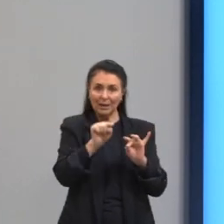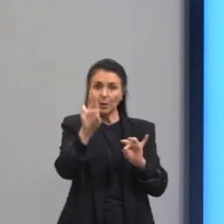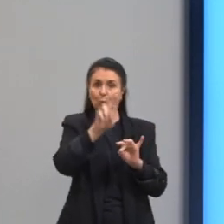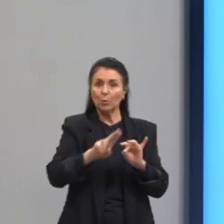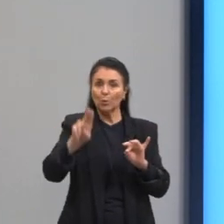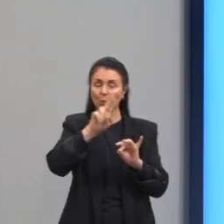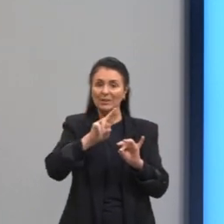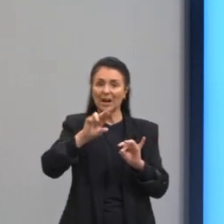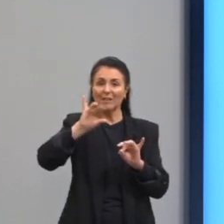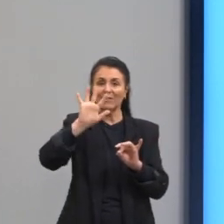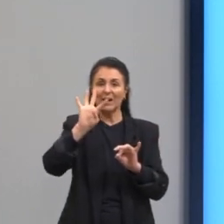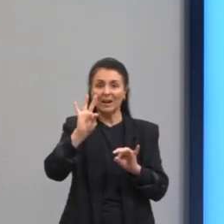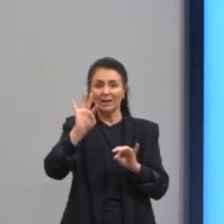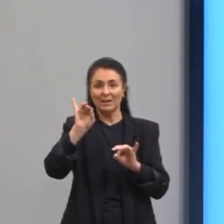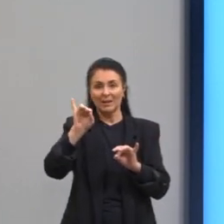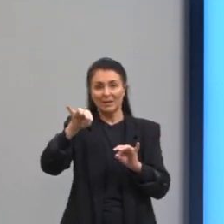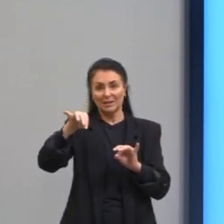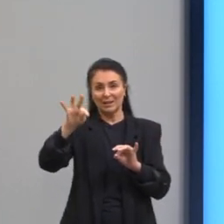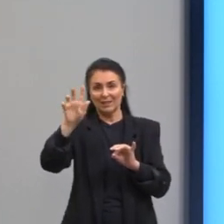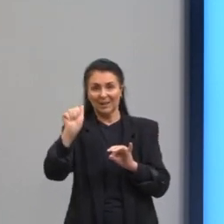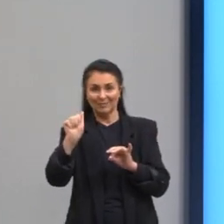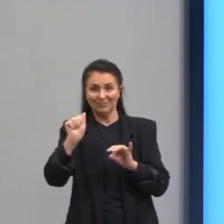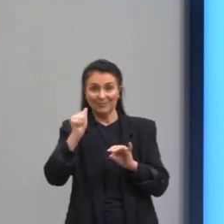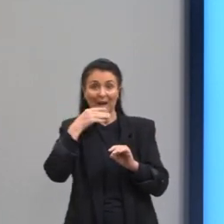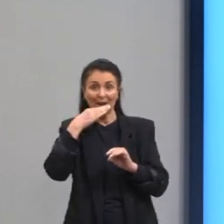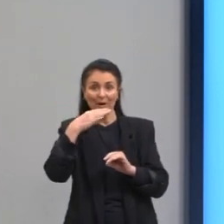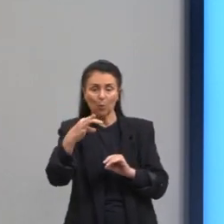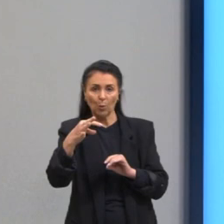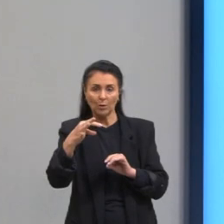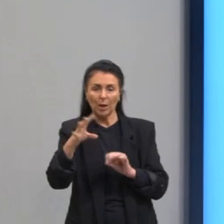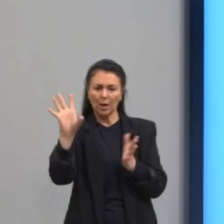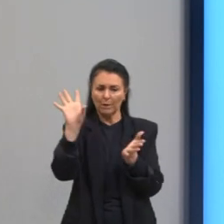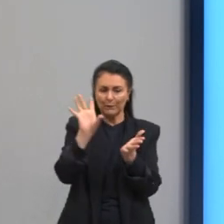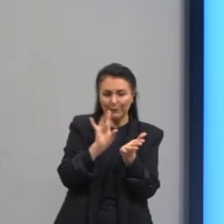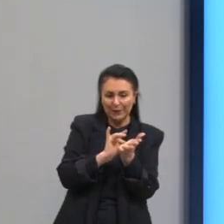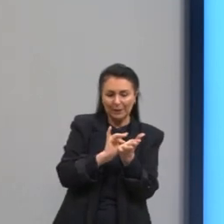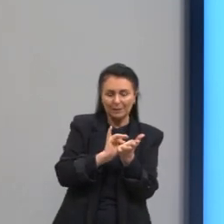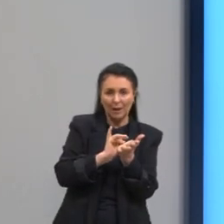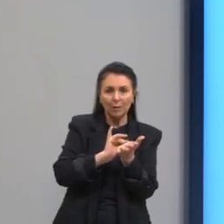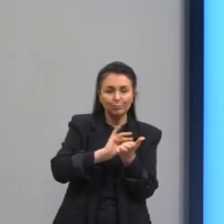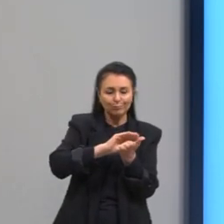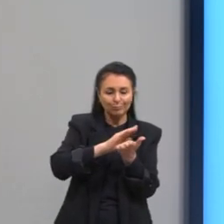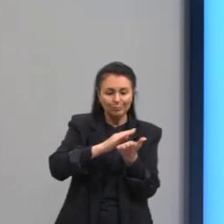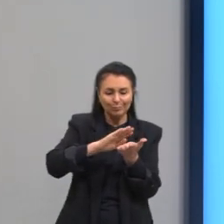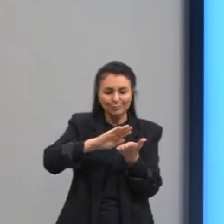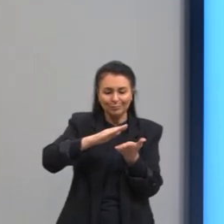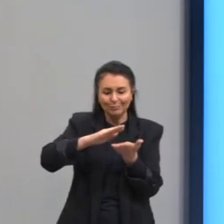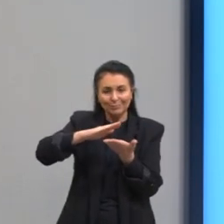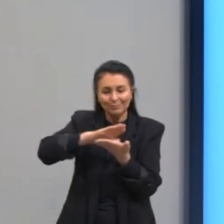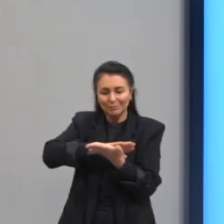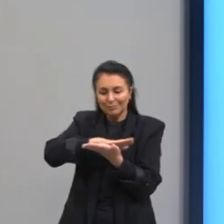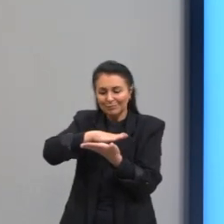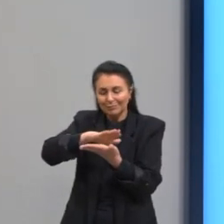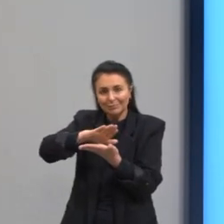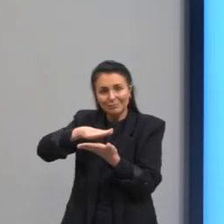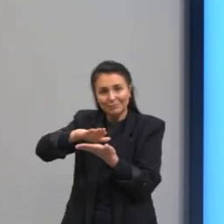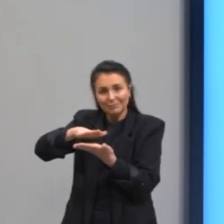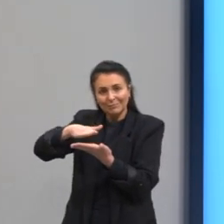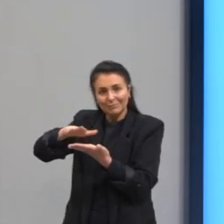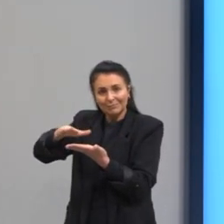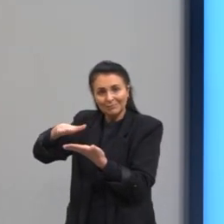tinta para dar cor e aí fixa em alto relevo né construída ali um relevo